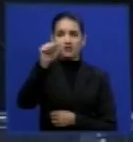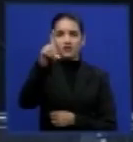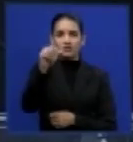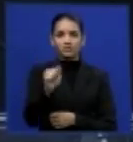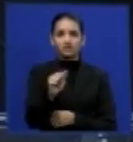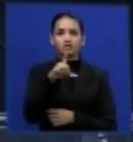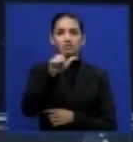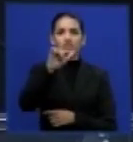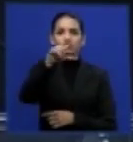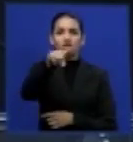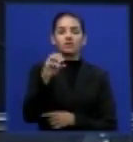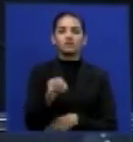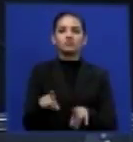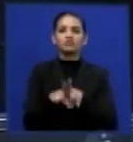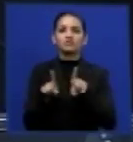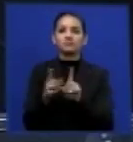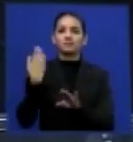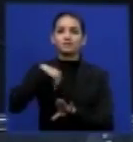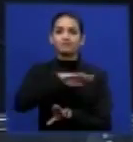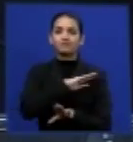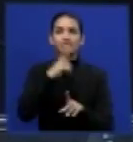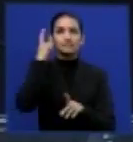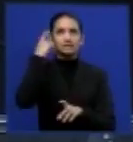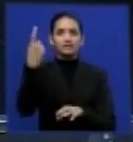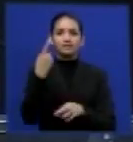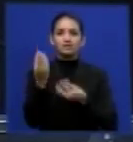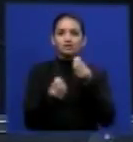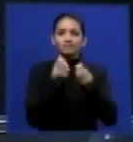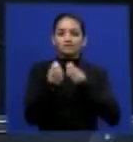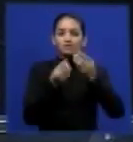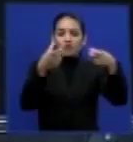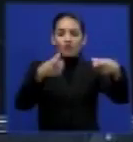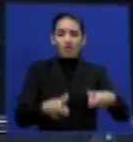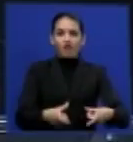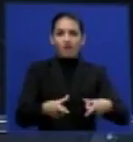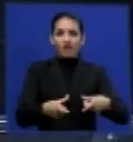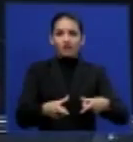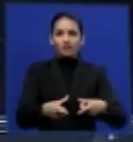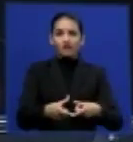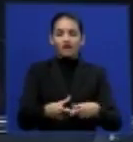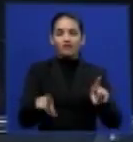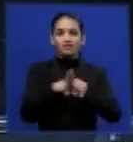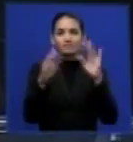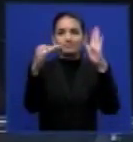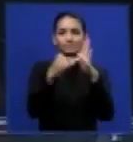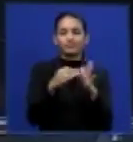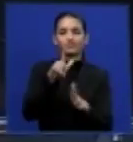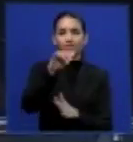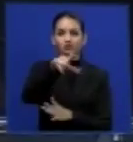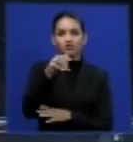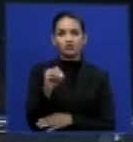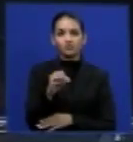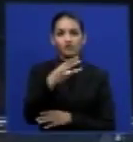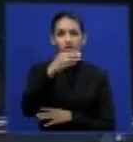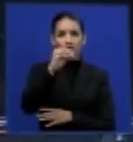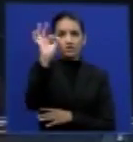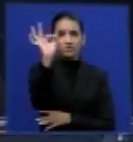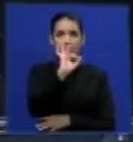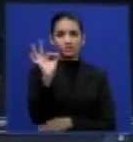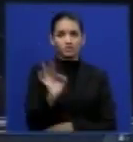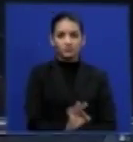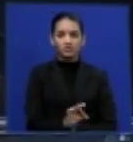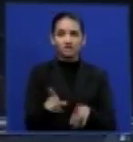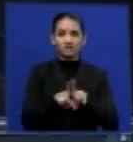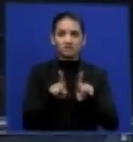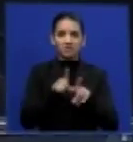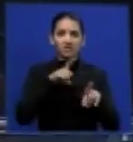é a destinação a esse volume enorme de lixo 30% do lixo brasileiro é depositado em lixões